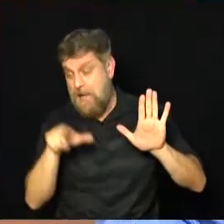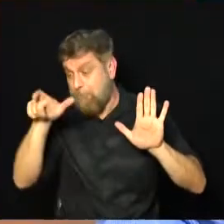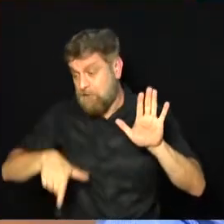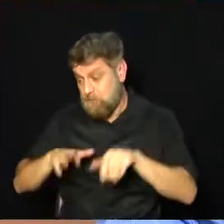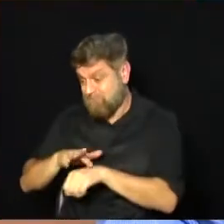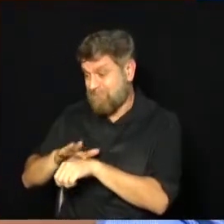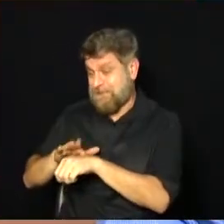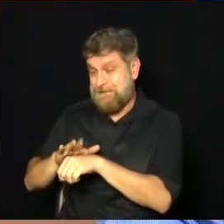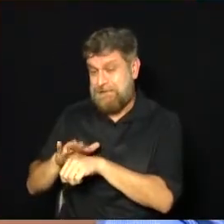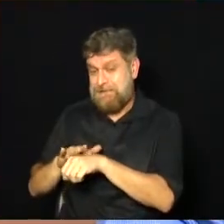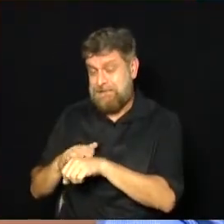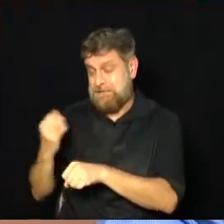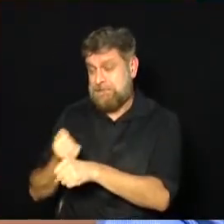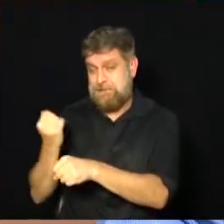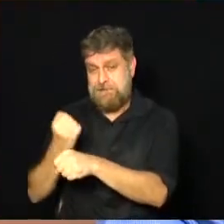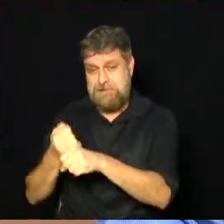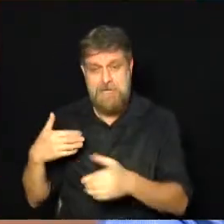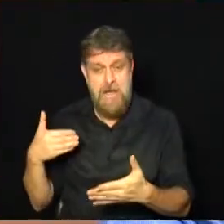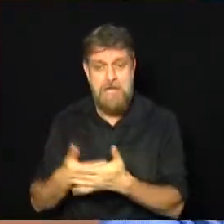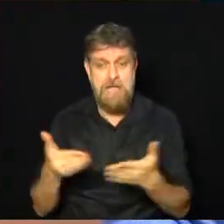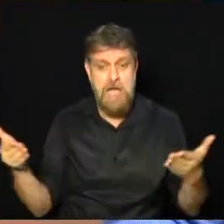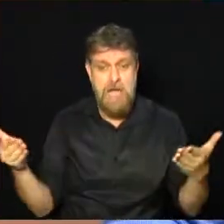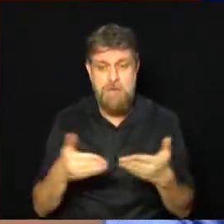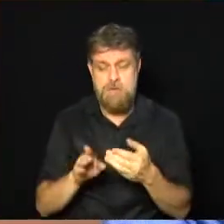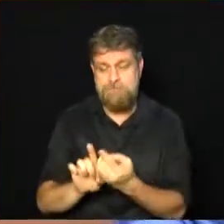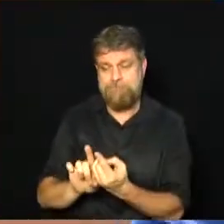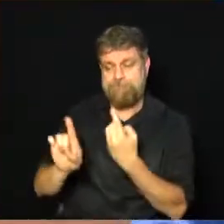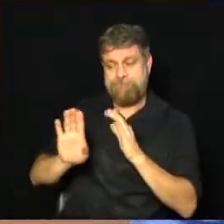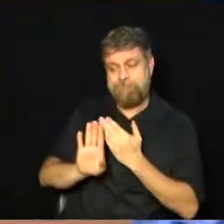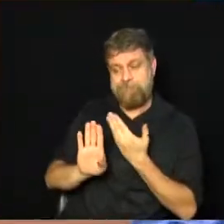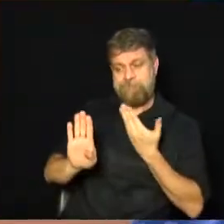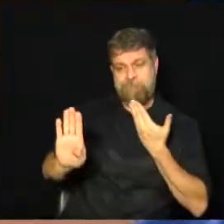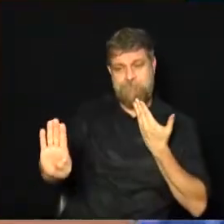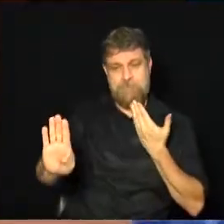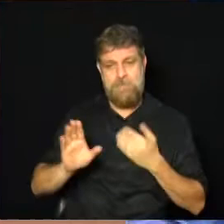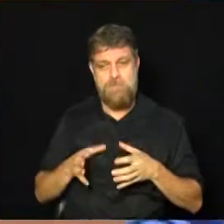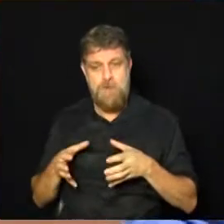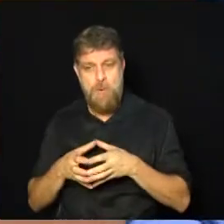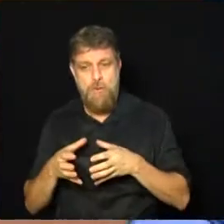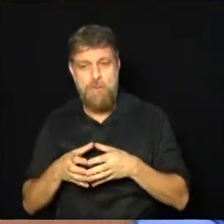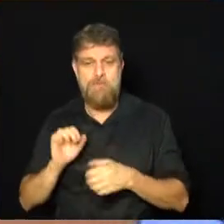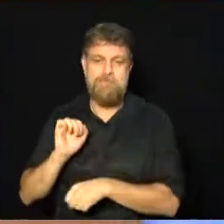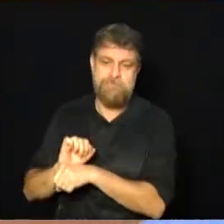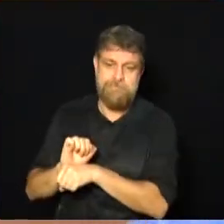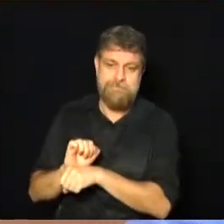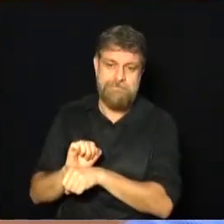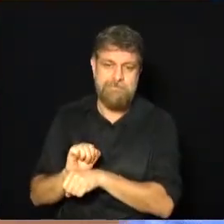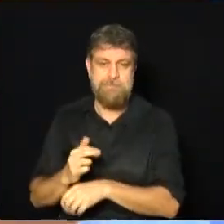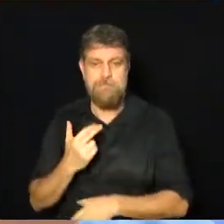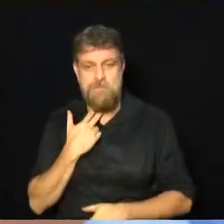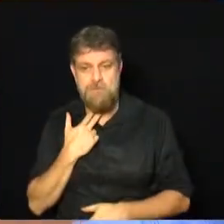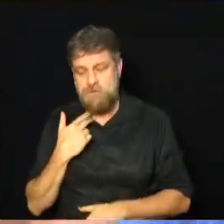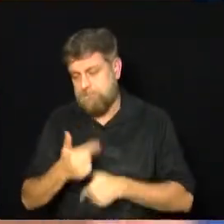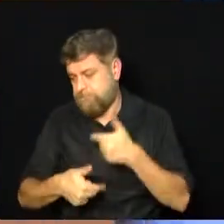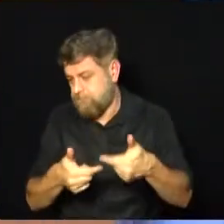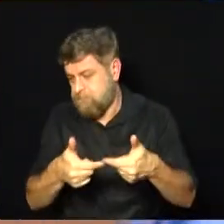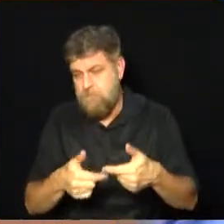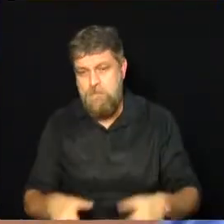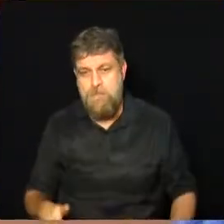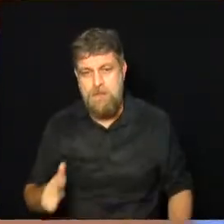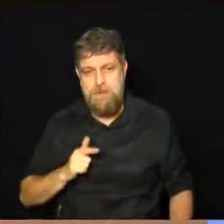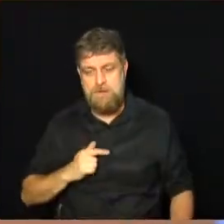né, que até hoje é afastar as pessoas que tiveram contato, então a equipe tinha que ser afastada. Aí essa equipe ela tinha que